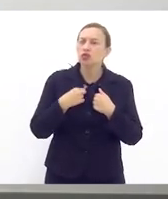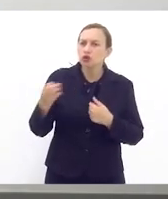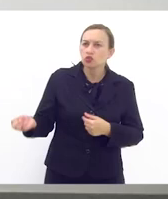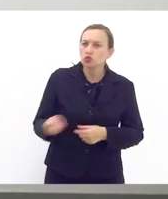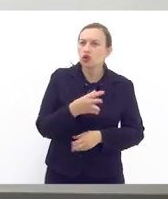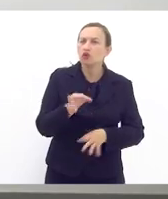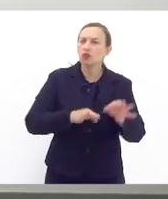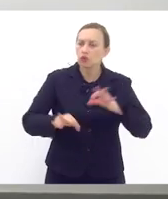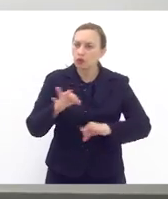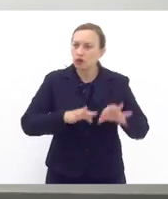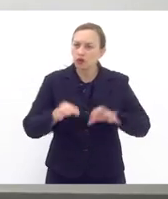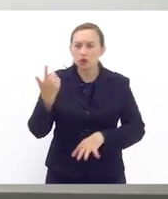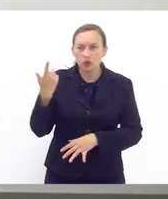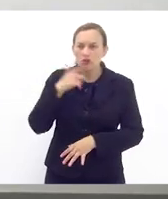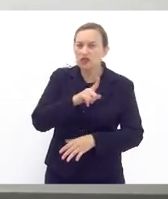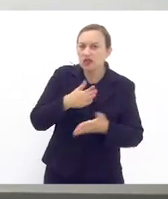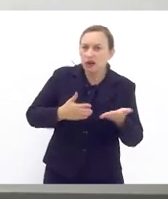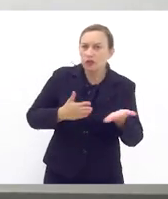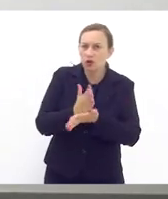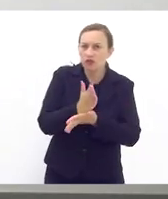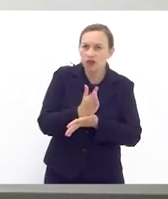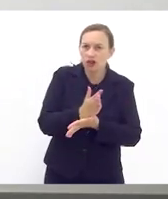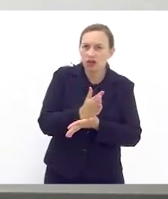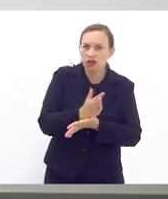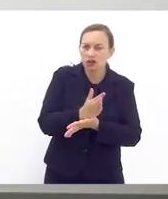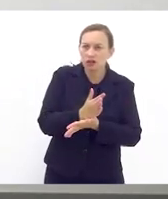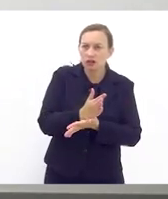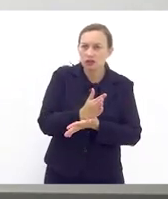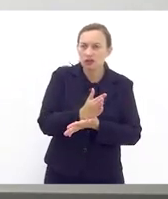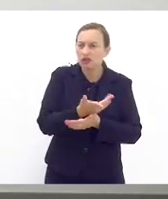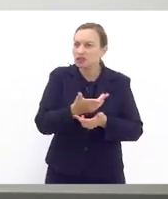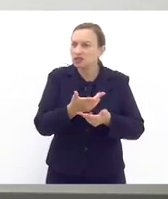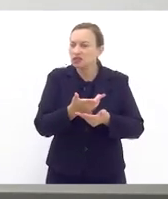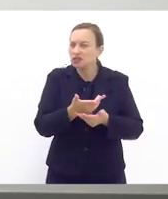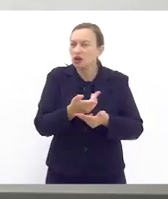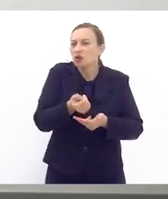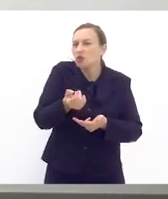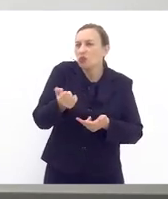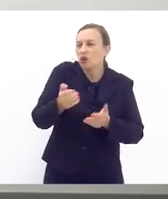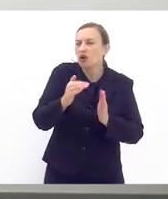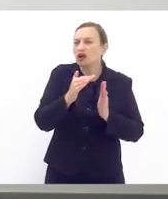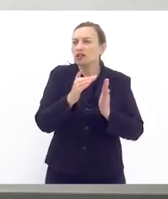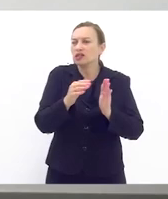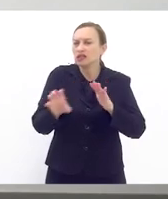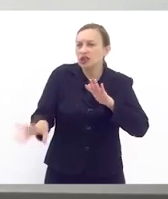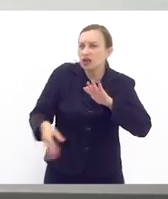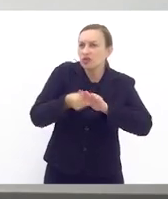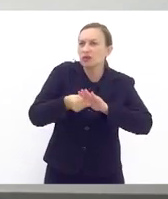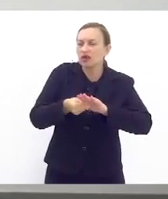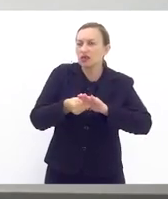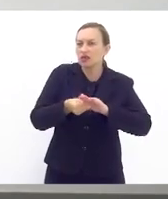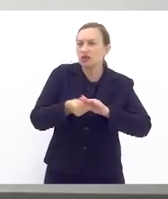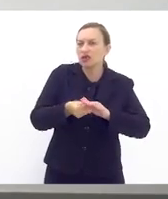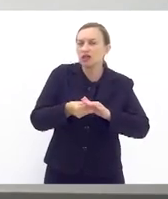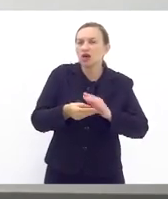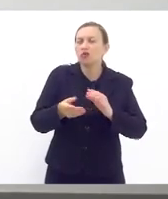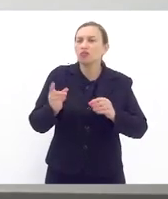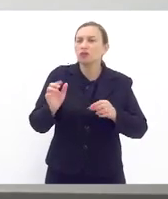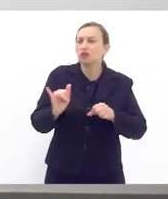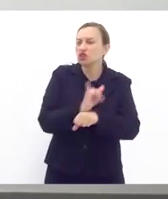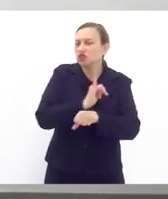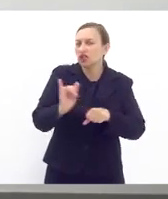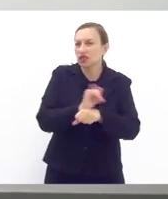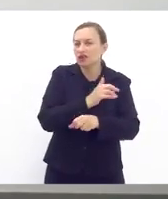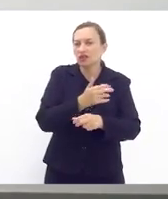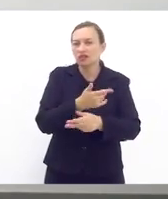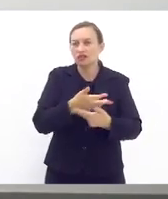plano que a gente consiga aprová-lo Sem muitas emendas Isso é uma dinâmica que a gente fez aqui inúmeras vezes por